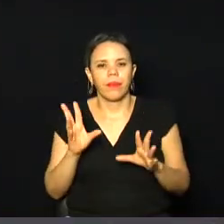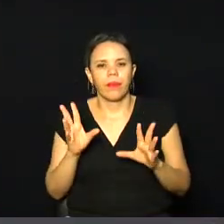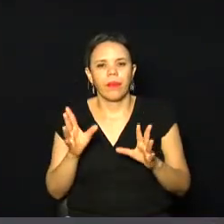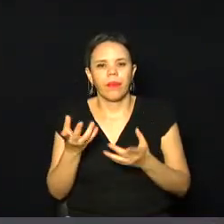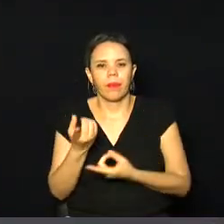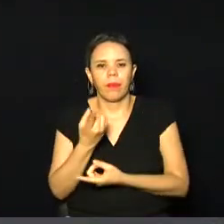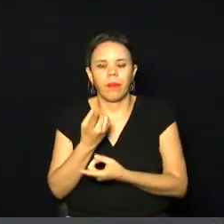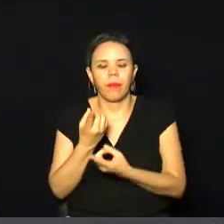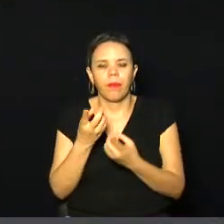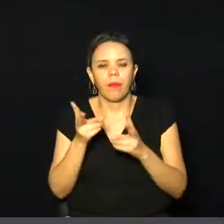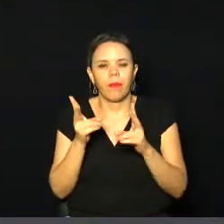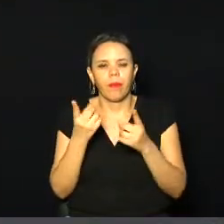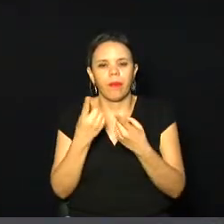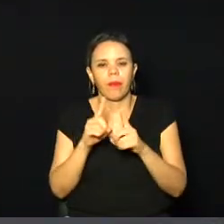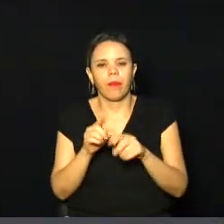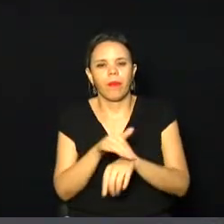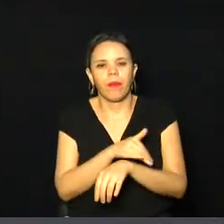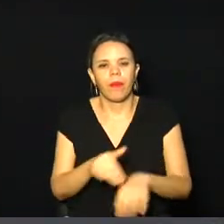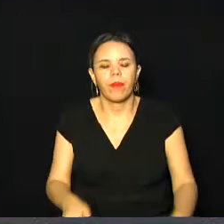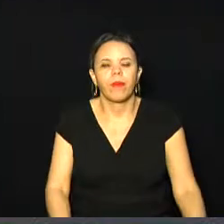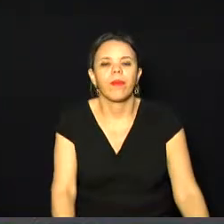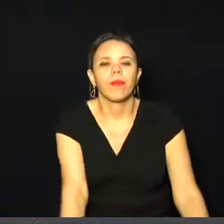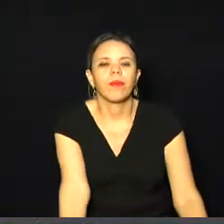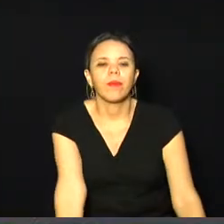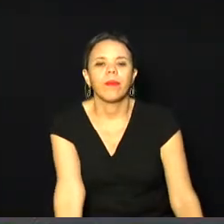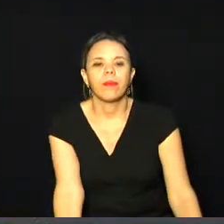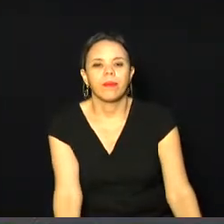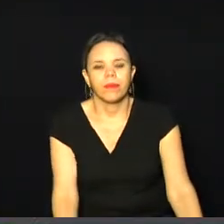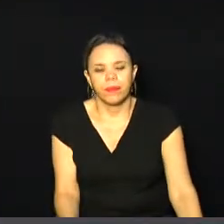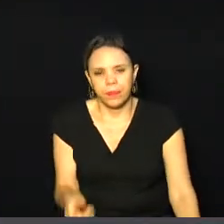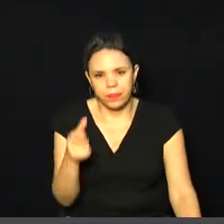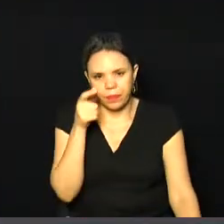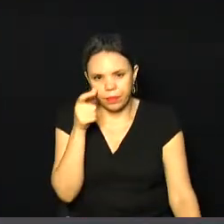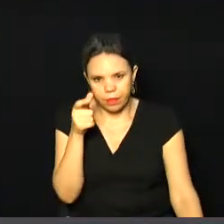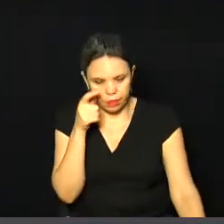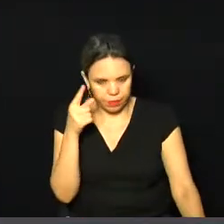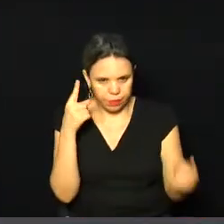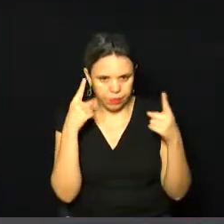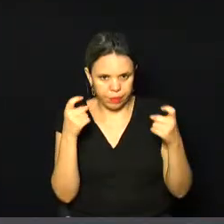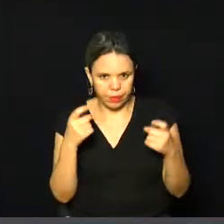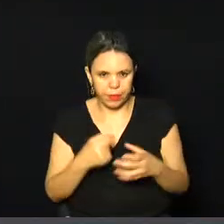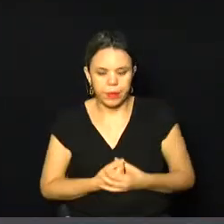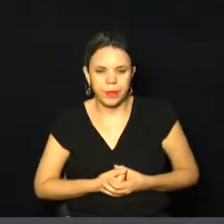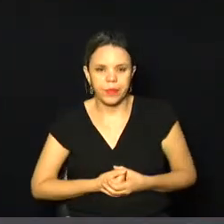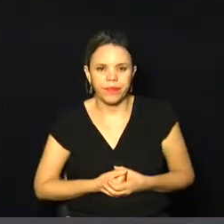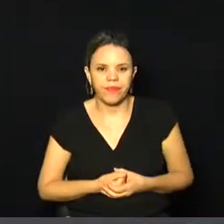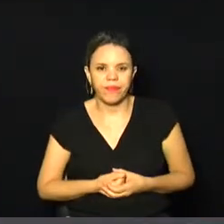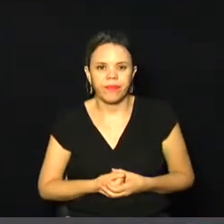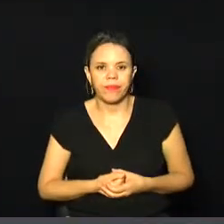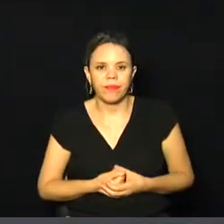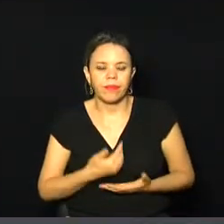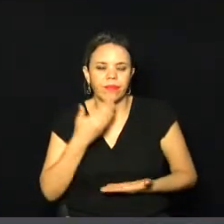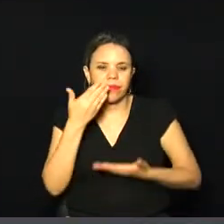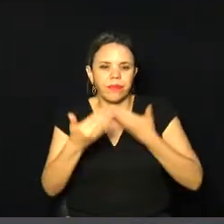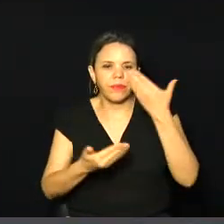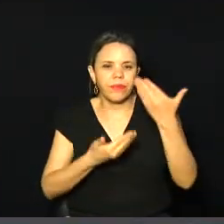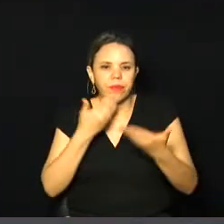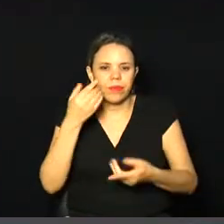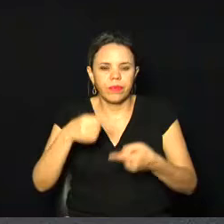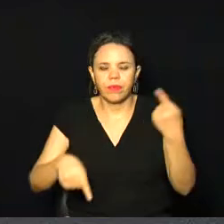relacionamento. Então, na rua, né, também a gente vê essas questões de violência, então, com elogios que não